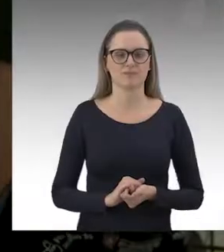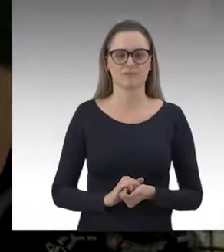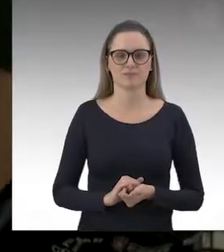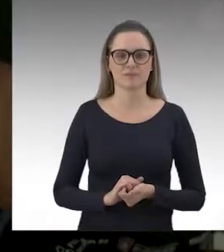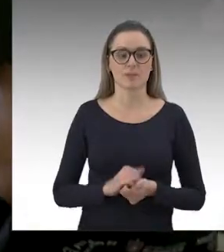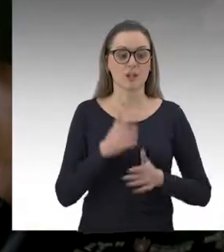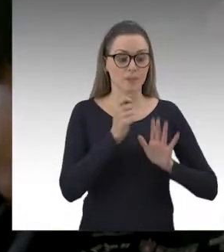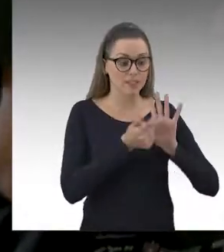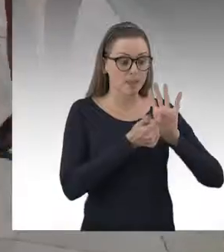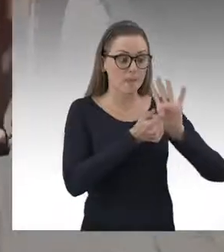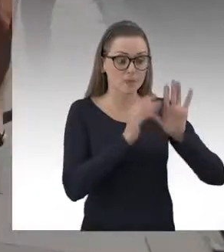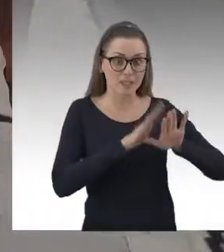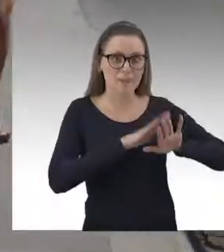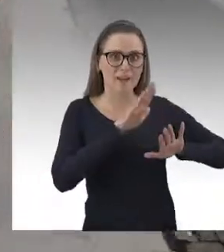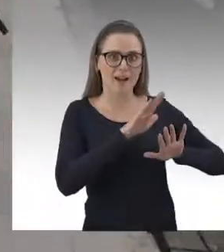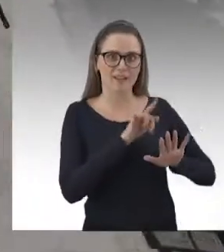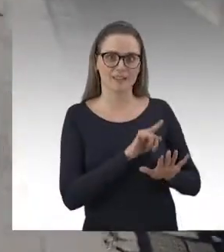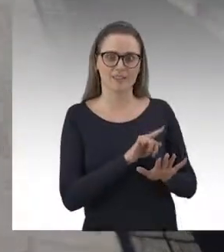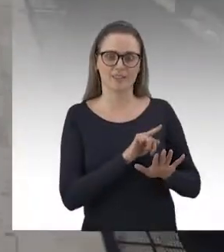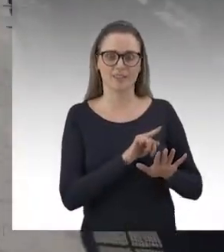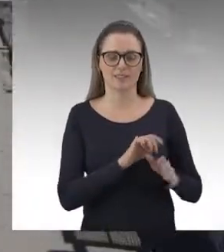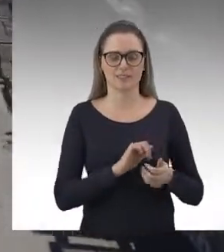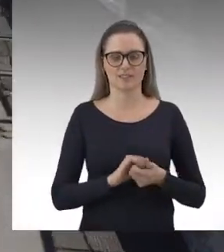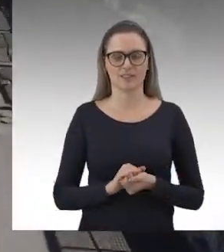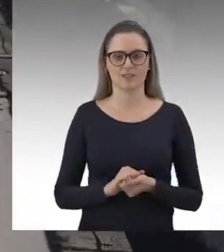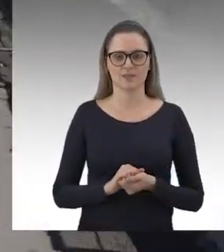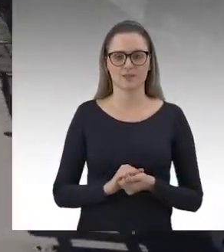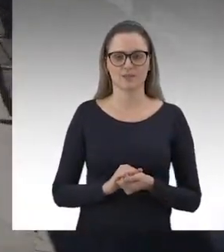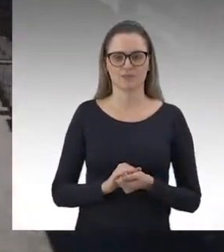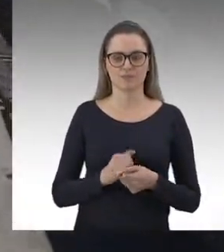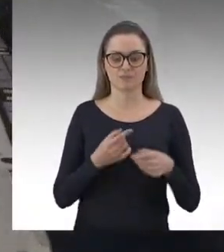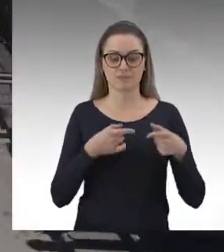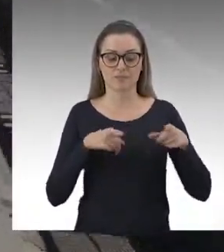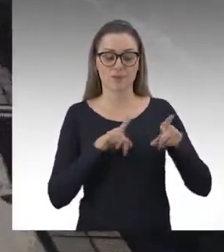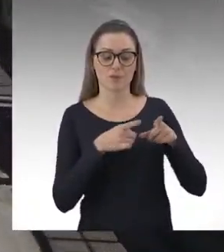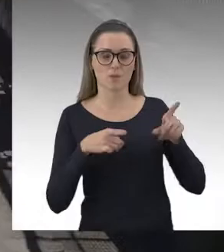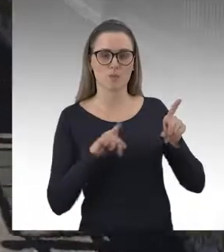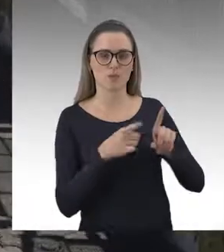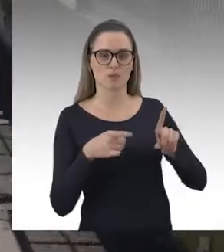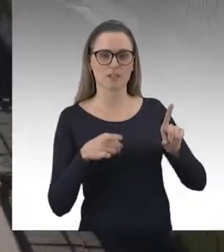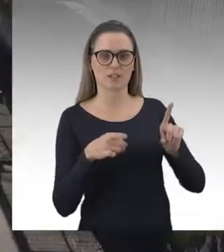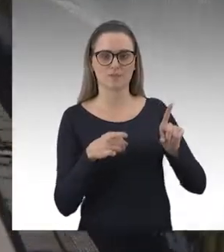Isso tem que aparecer um pouquinho mais. Dois, três, quatro.